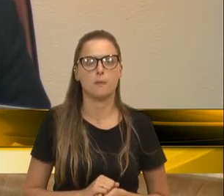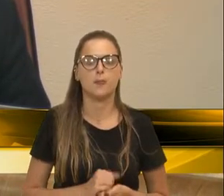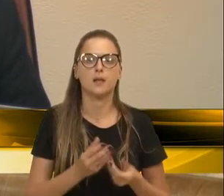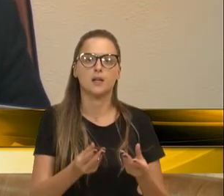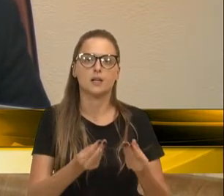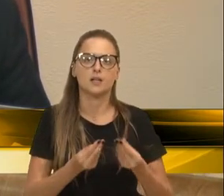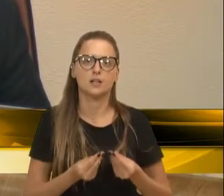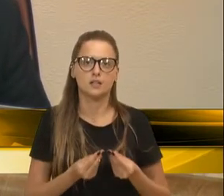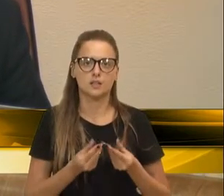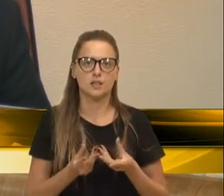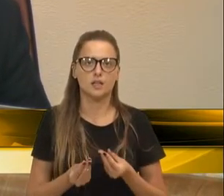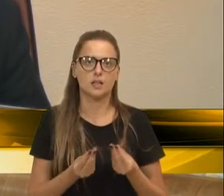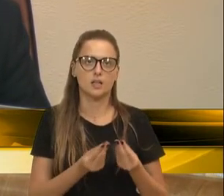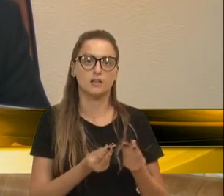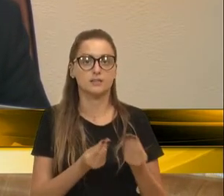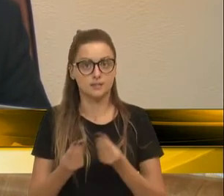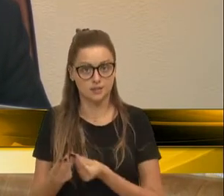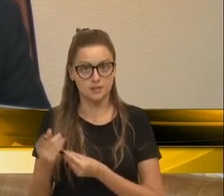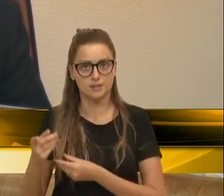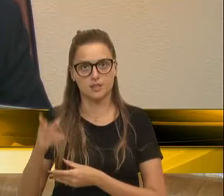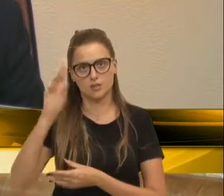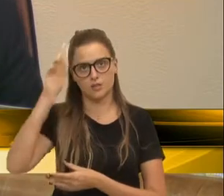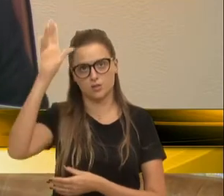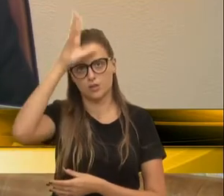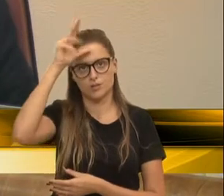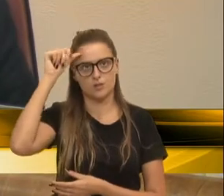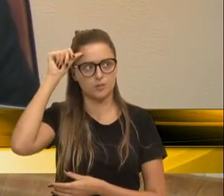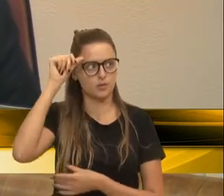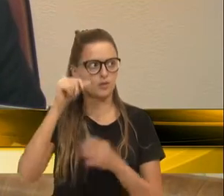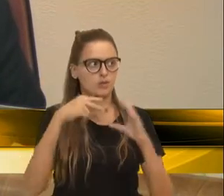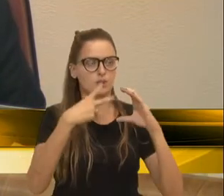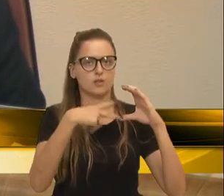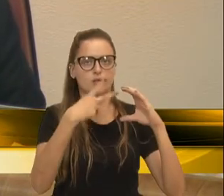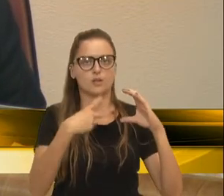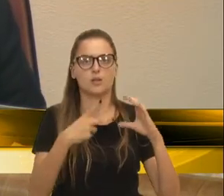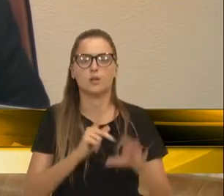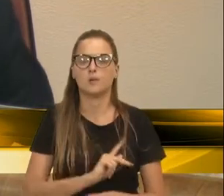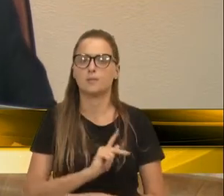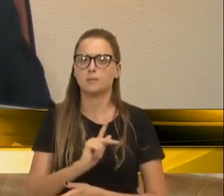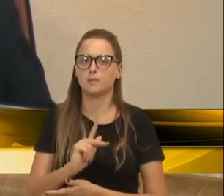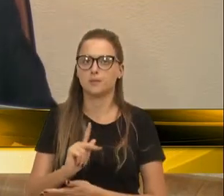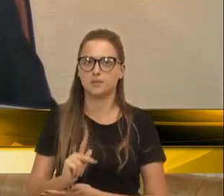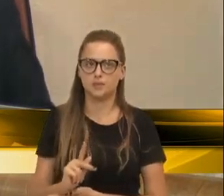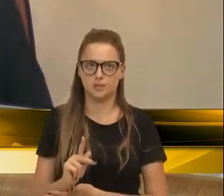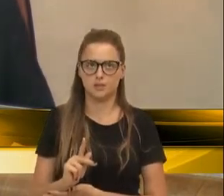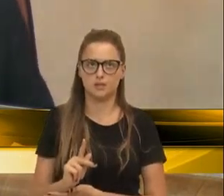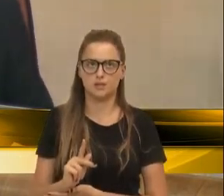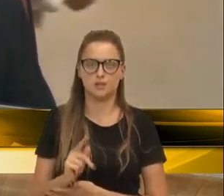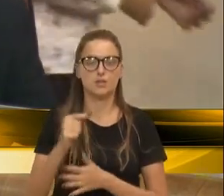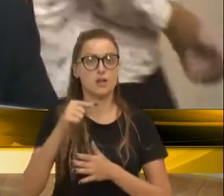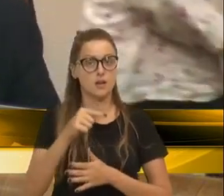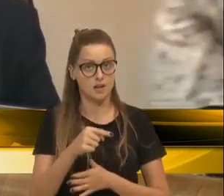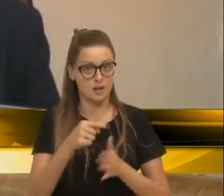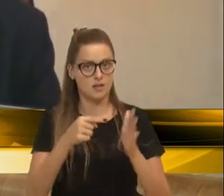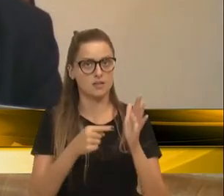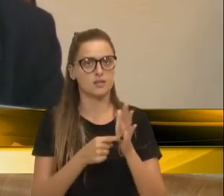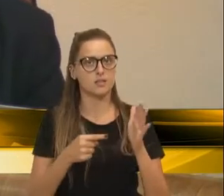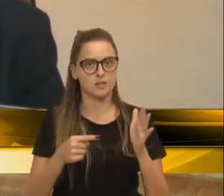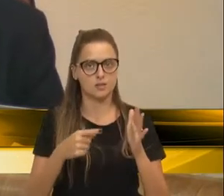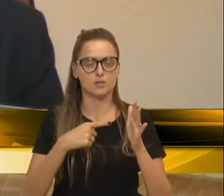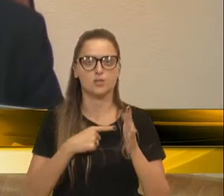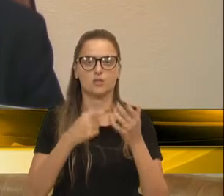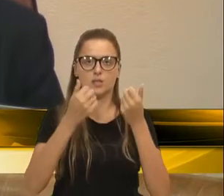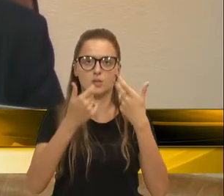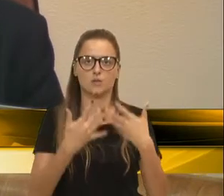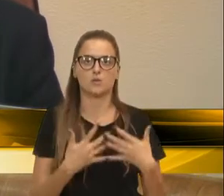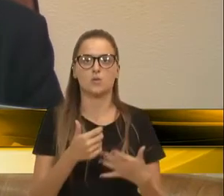Dirigido ao excelentíssimo presidente da Câmara. Senhor presidente, 2 pontos. Esta denúncia, fundamentada